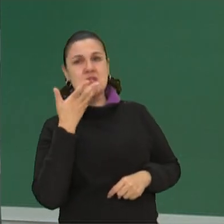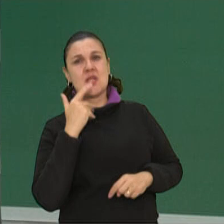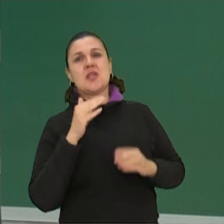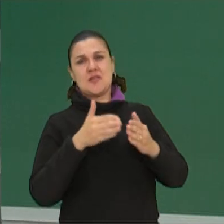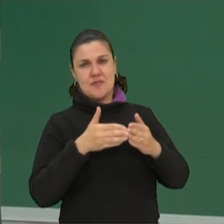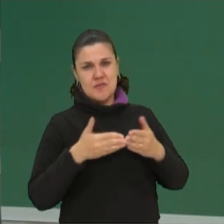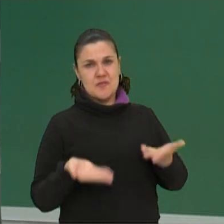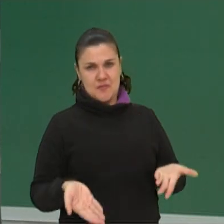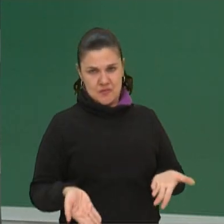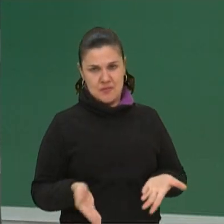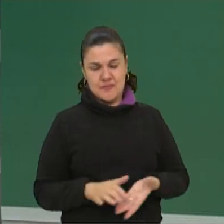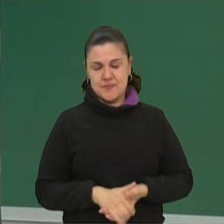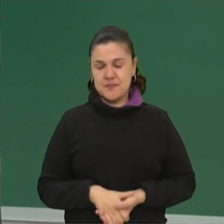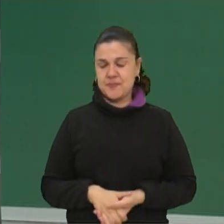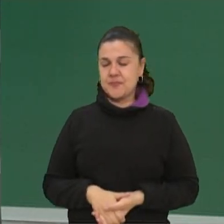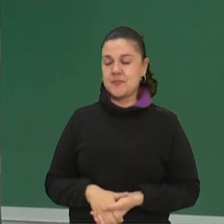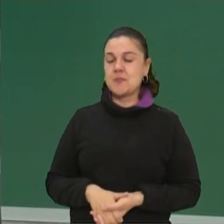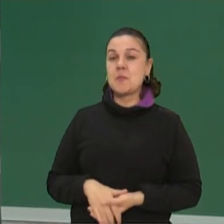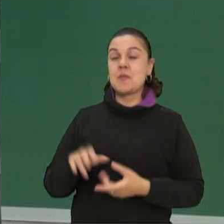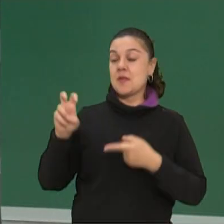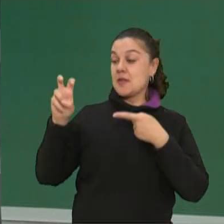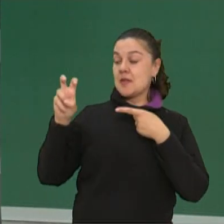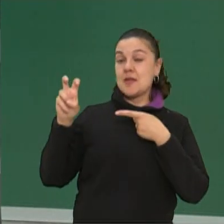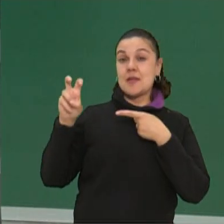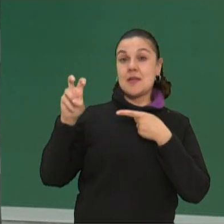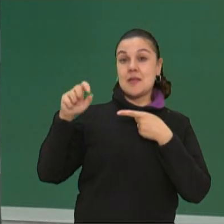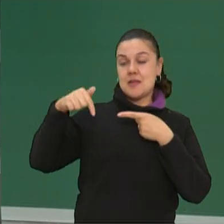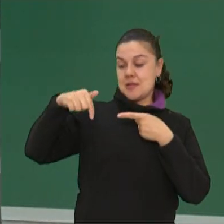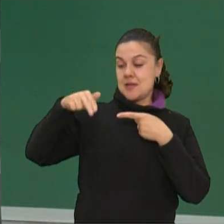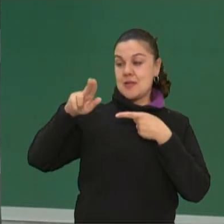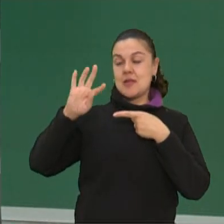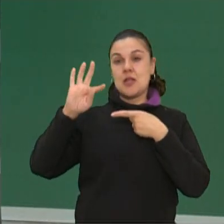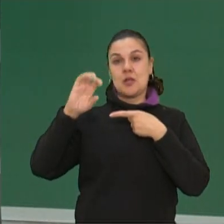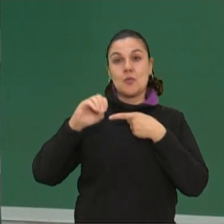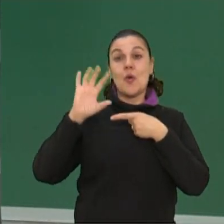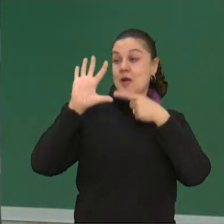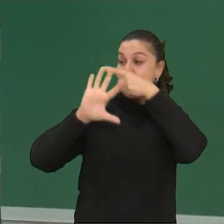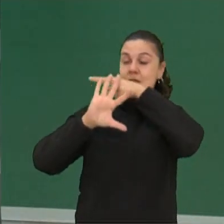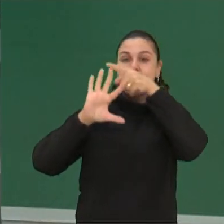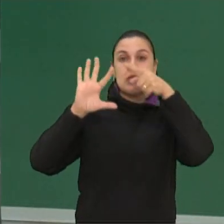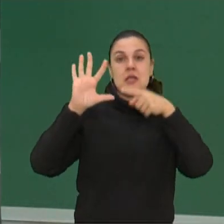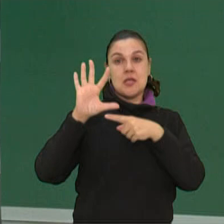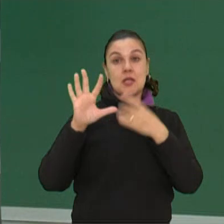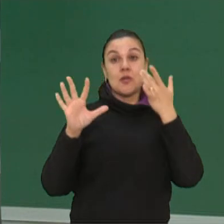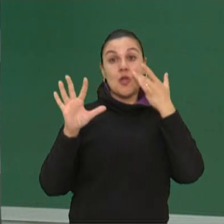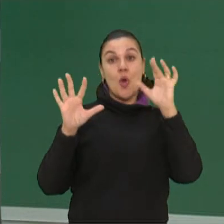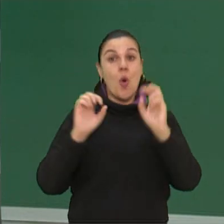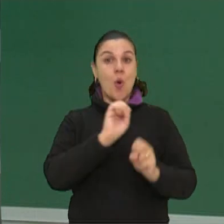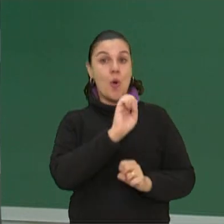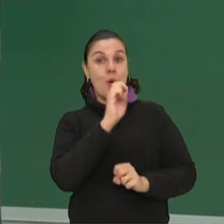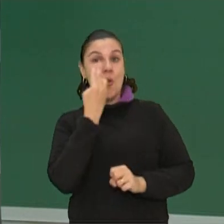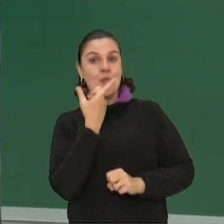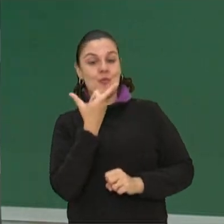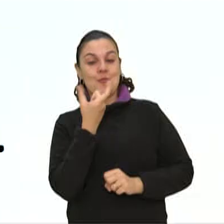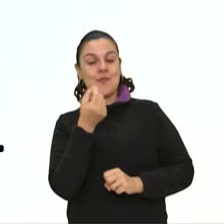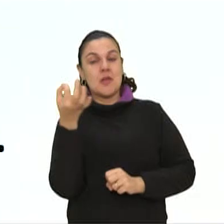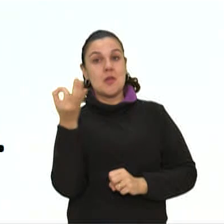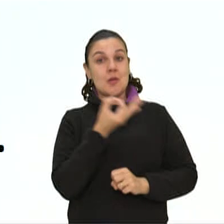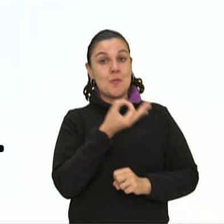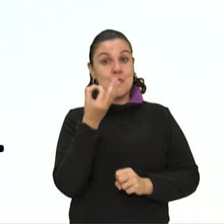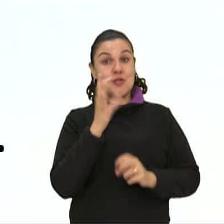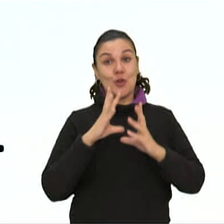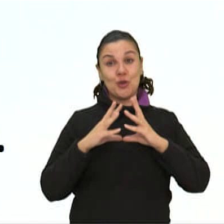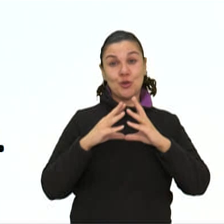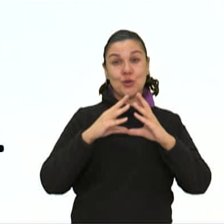essa, por favor. Quinto, quinta parte. Ou 20% de todo o